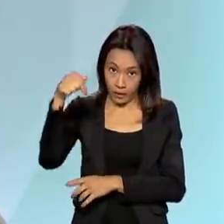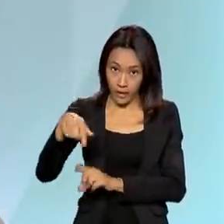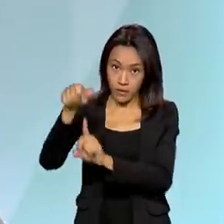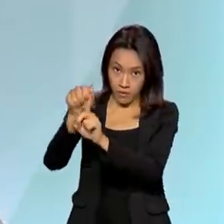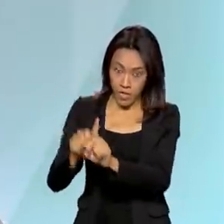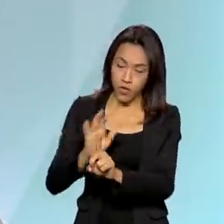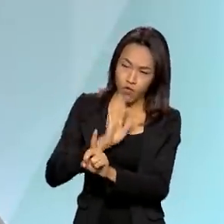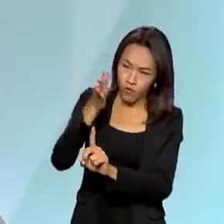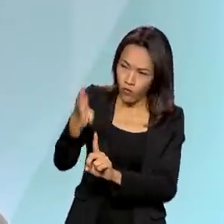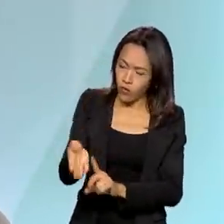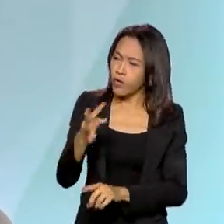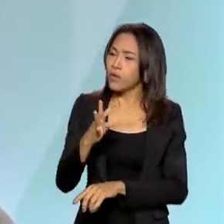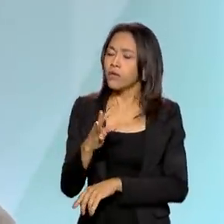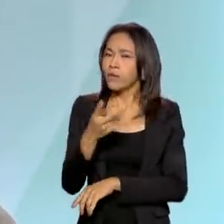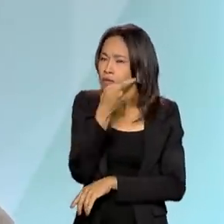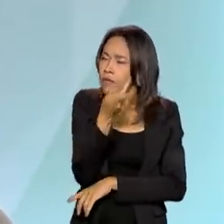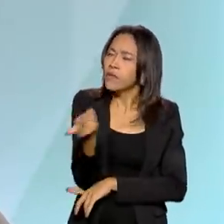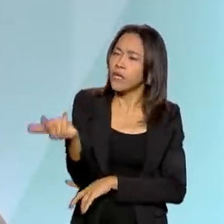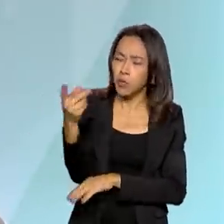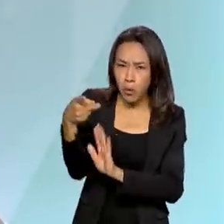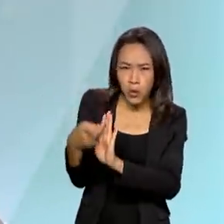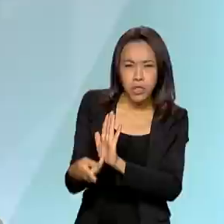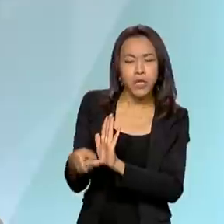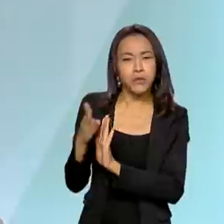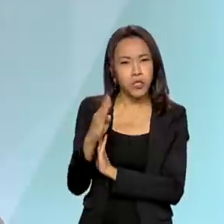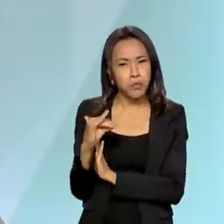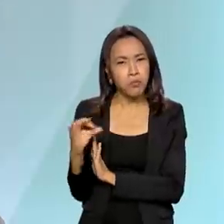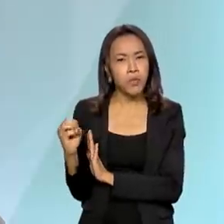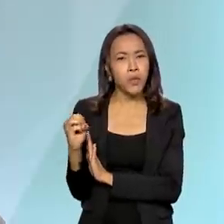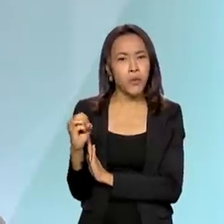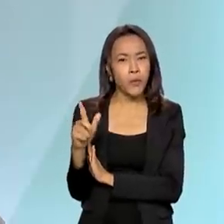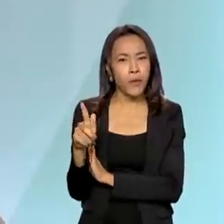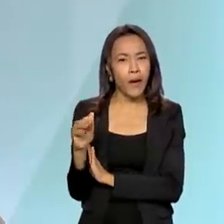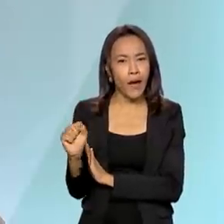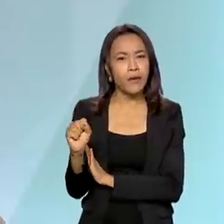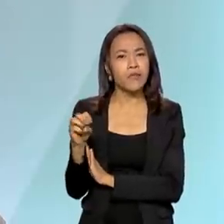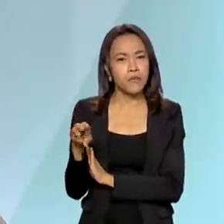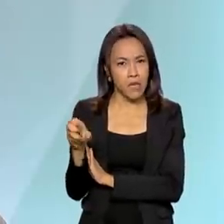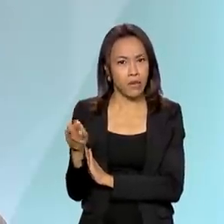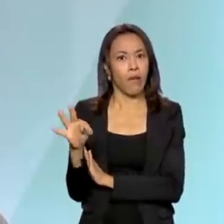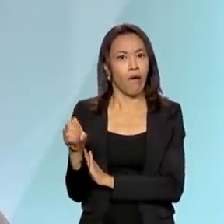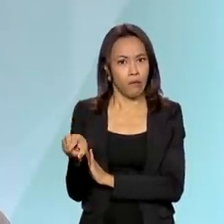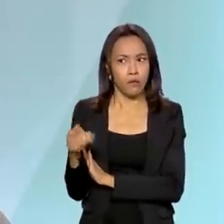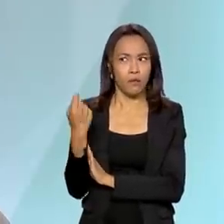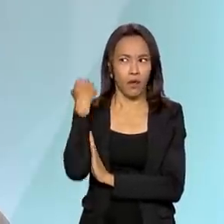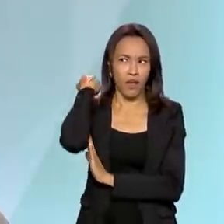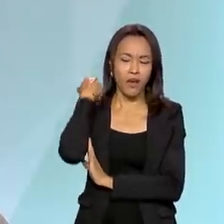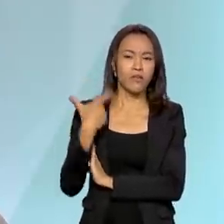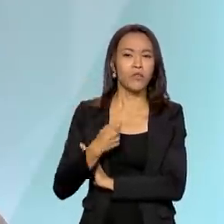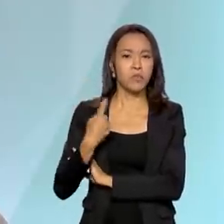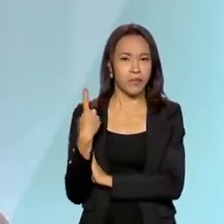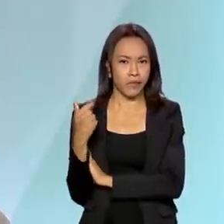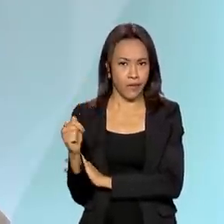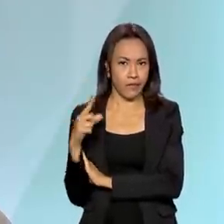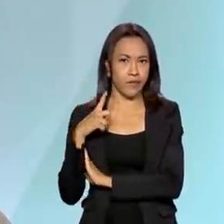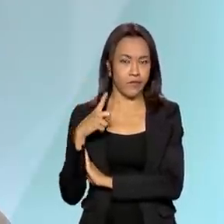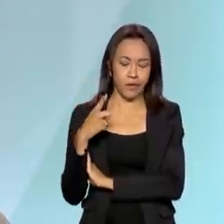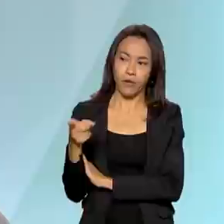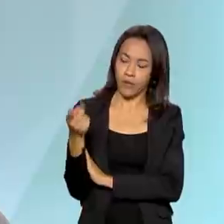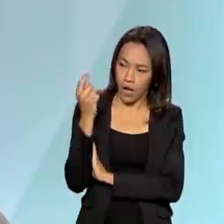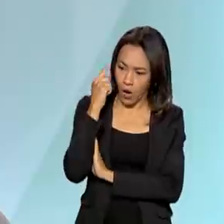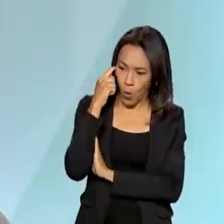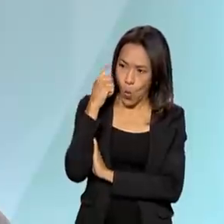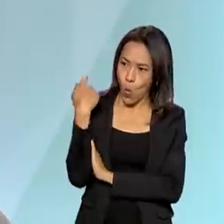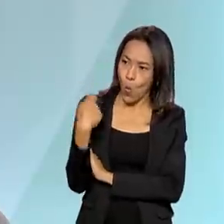visitei lá o projeto de biogás e biometano que eles têm em Itaipu, desde 2017, já estão com a